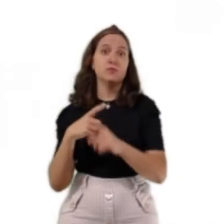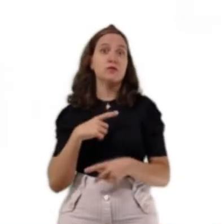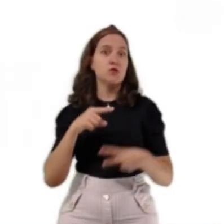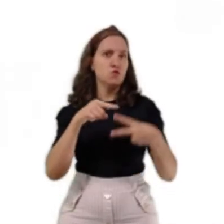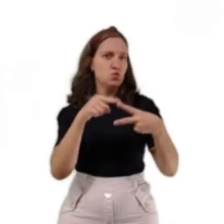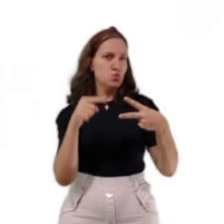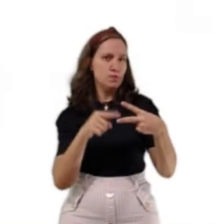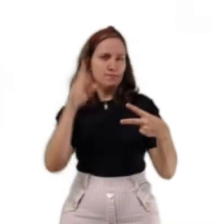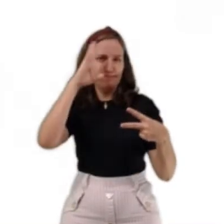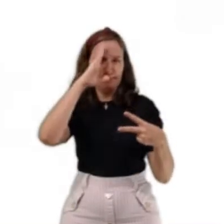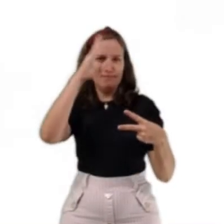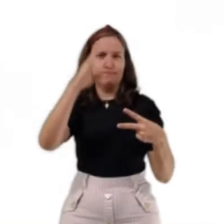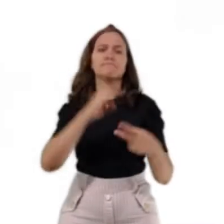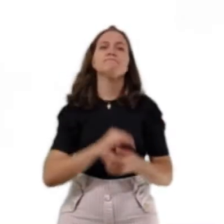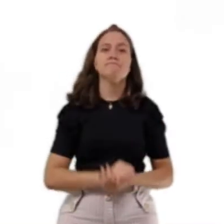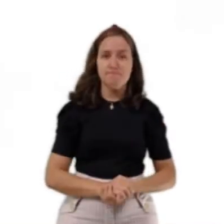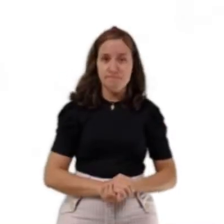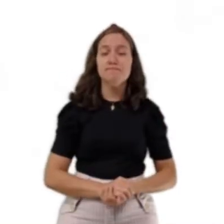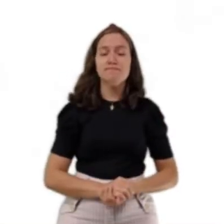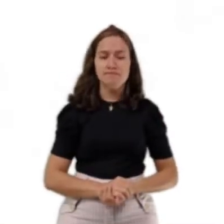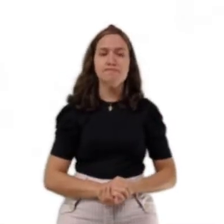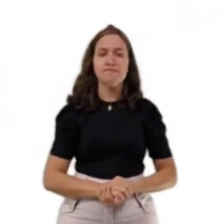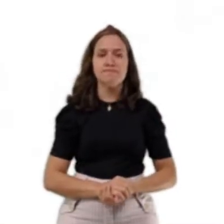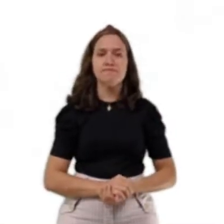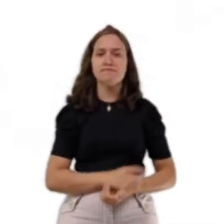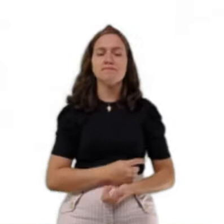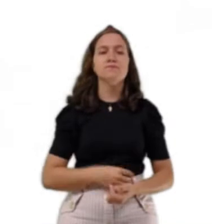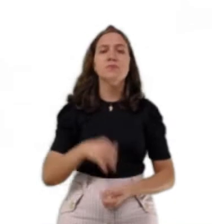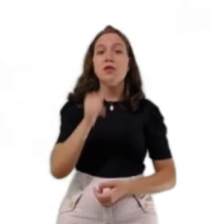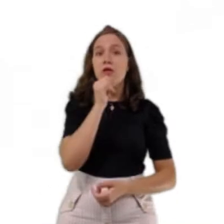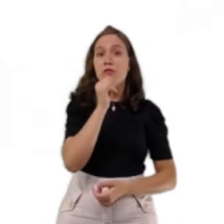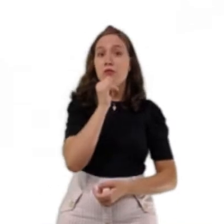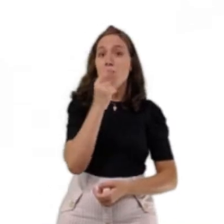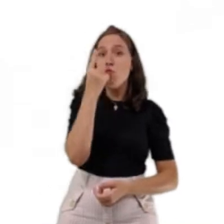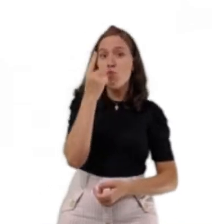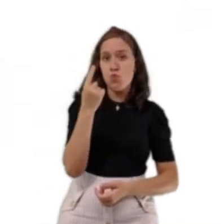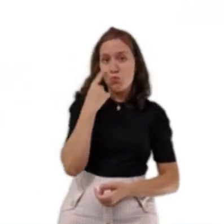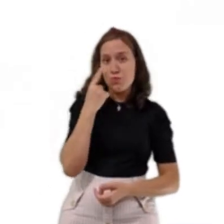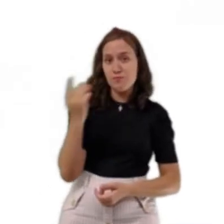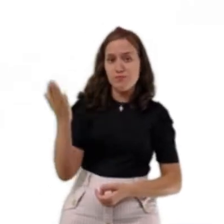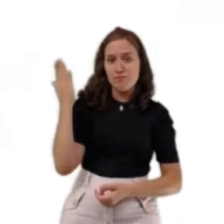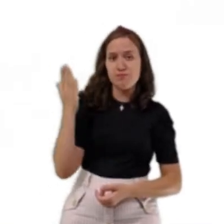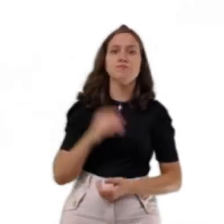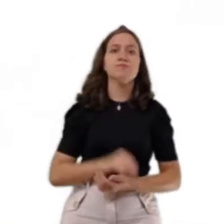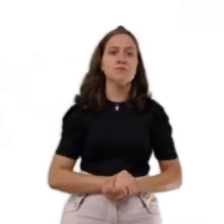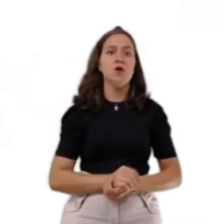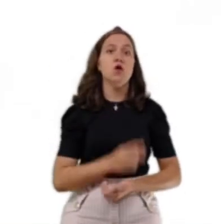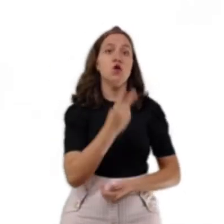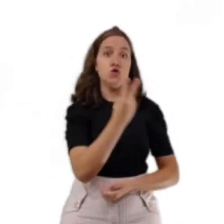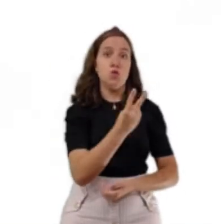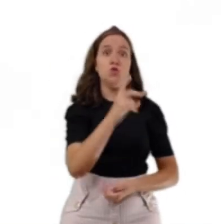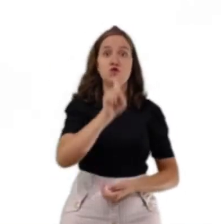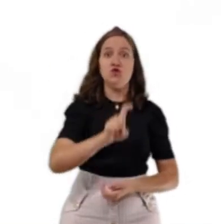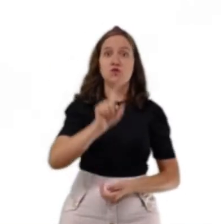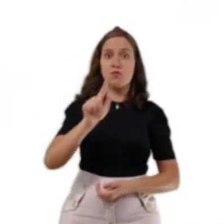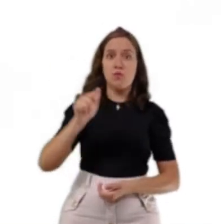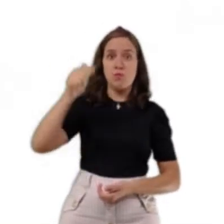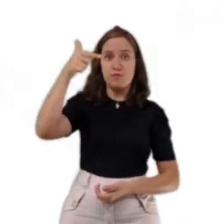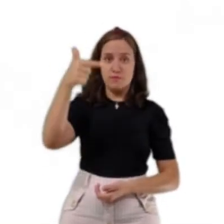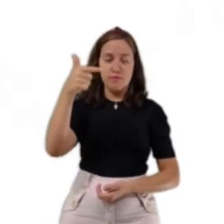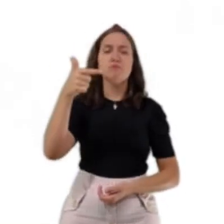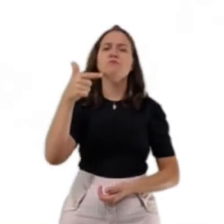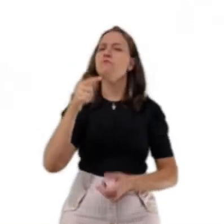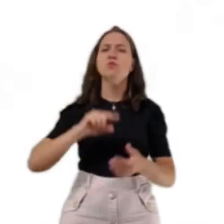que compõem os termos algébricos No primeiro caso aí eu tenho dois x ao quadrado ou